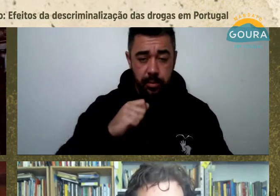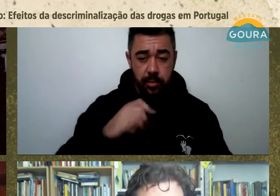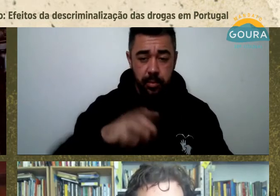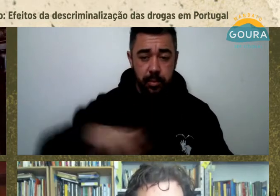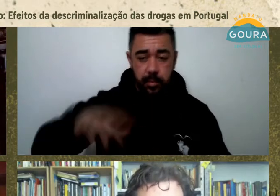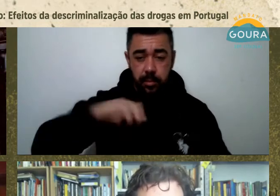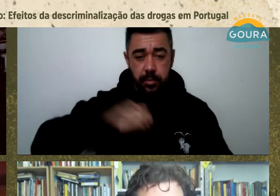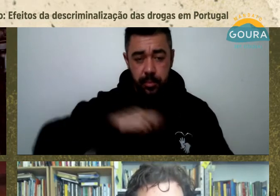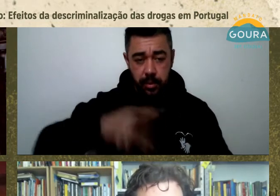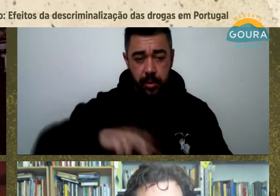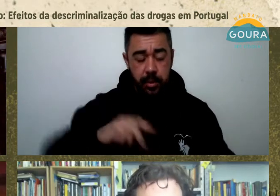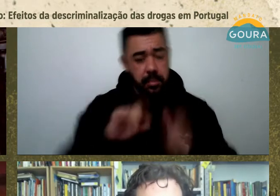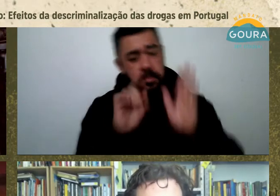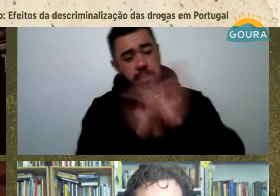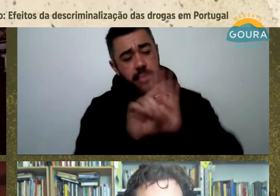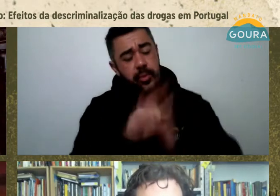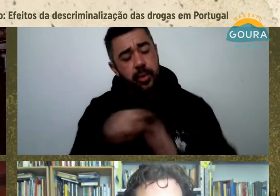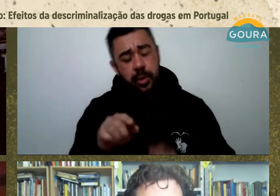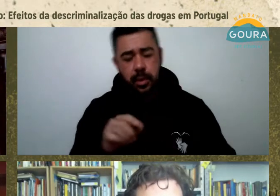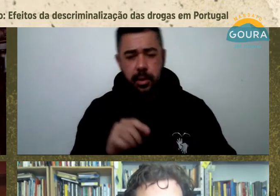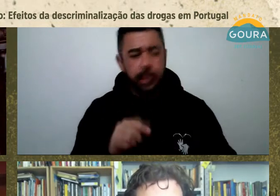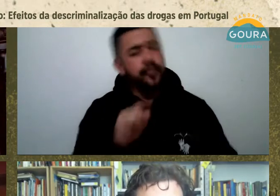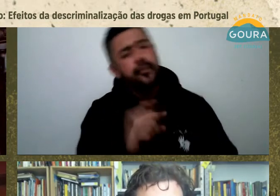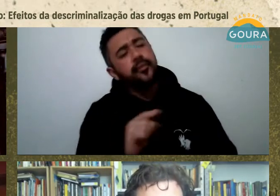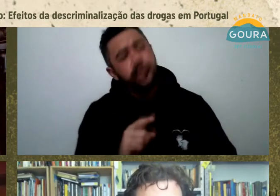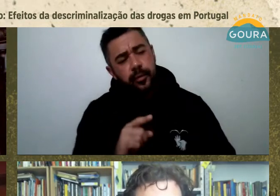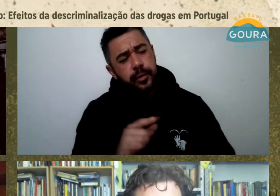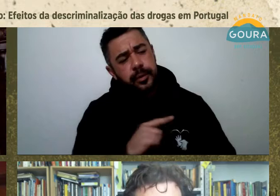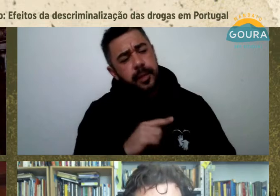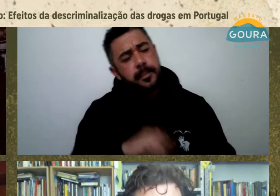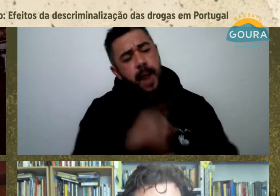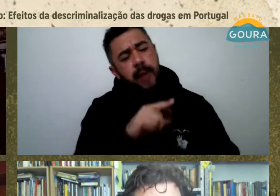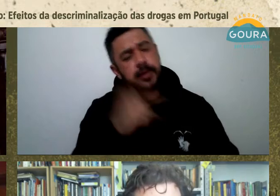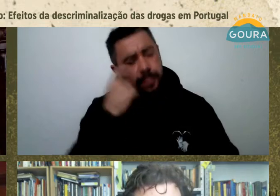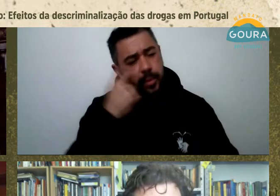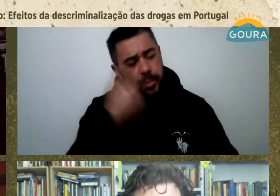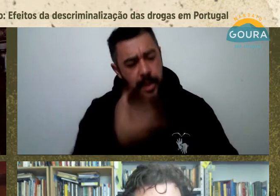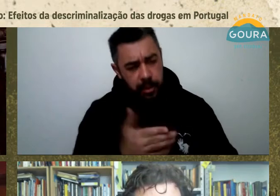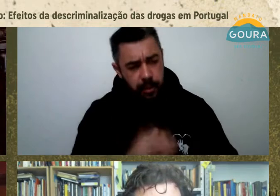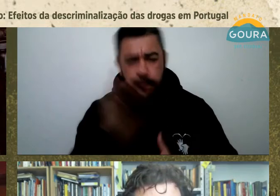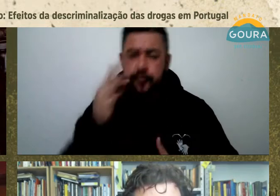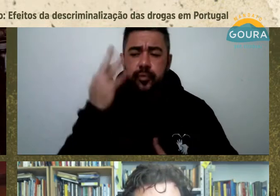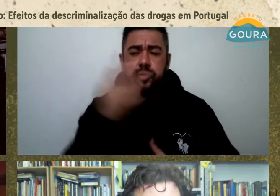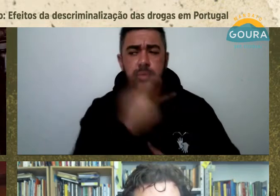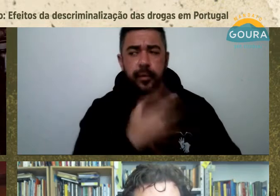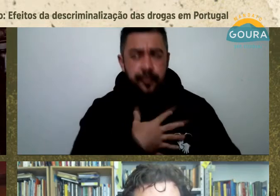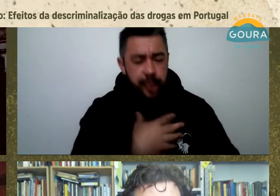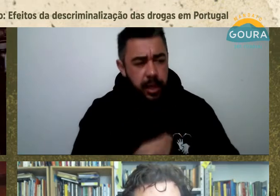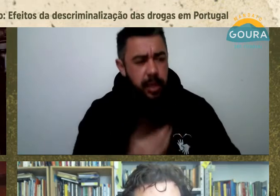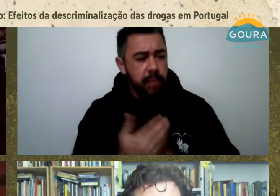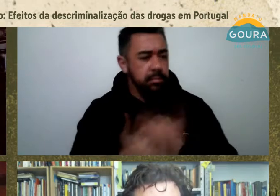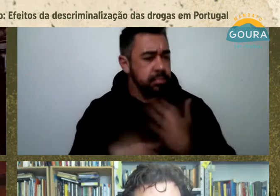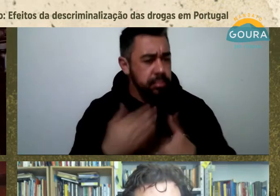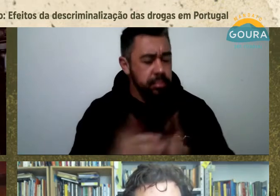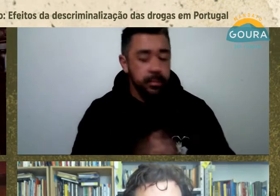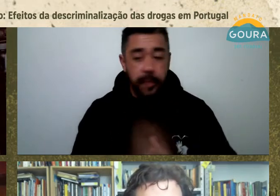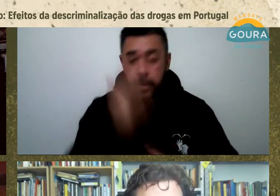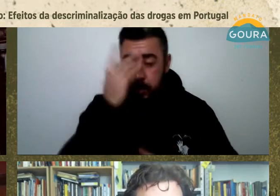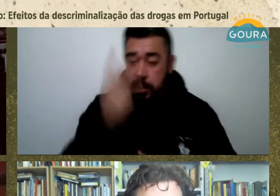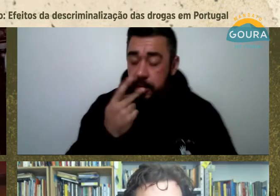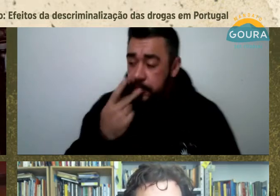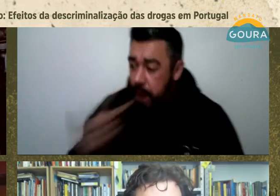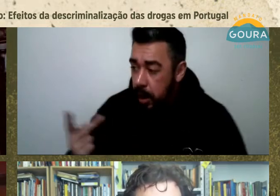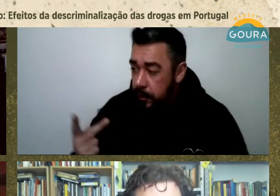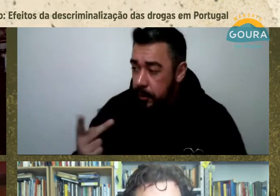Quando perguntados na rua o que é que mais o preocupa quanto ao futuro dos seus filhos, as pessoas diziam espontaneamente e